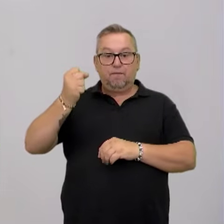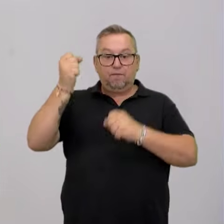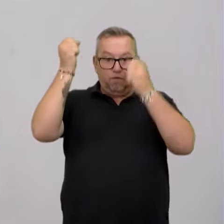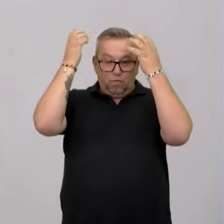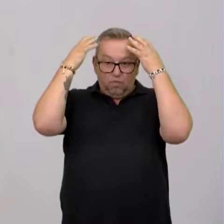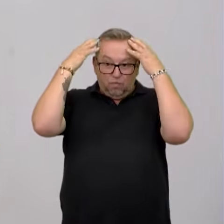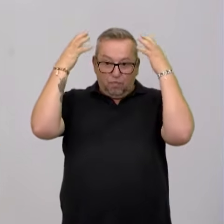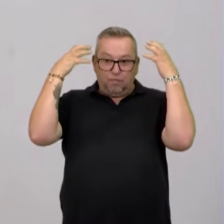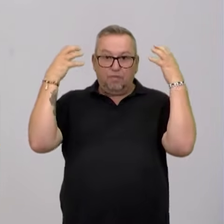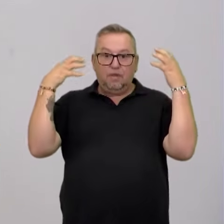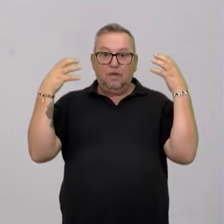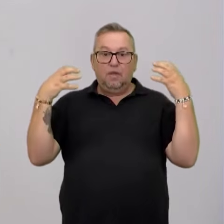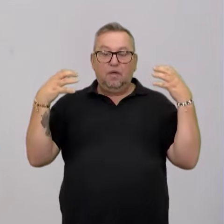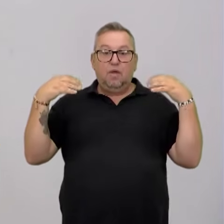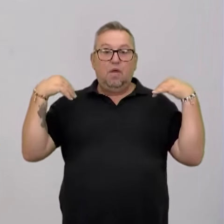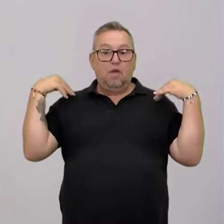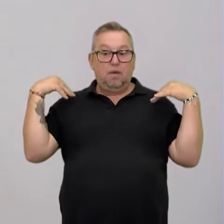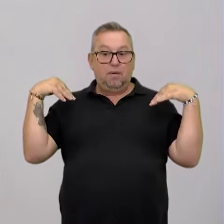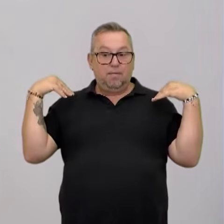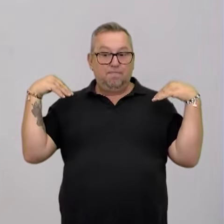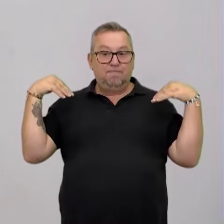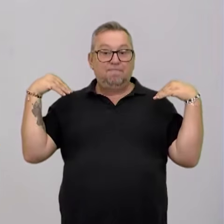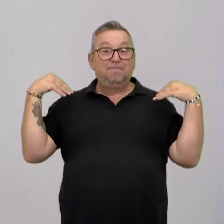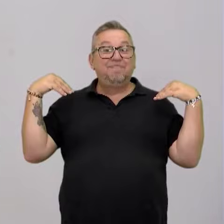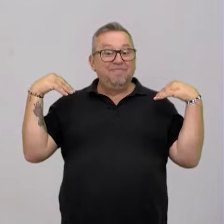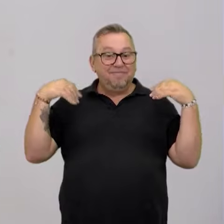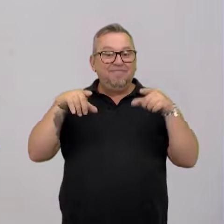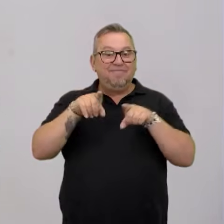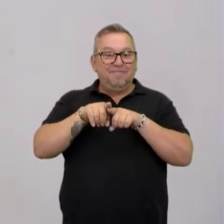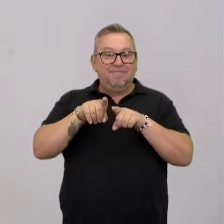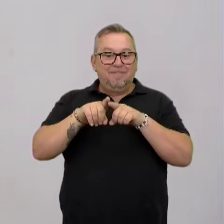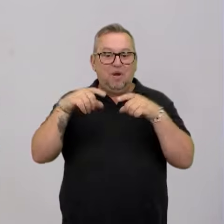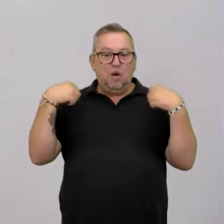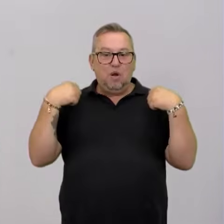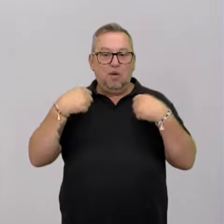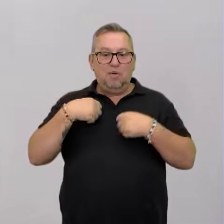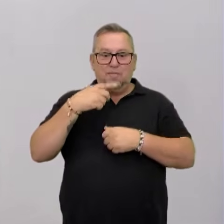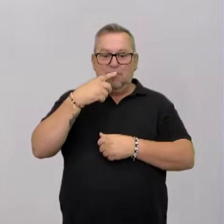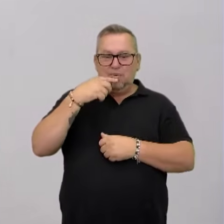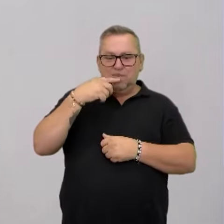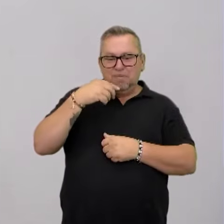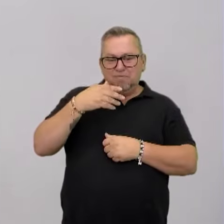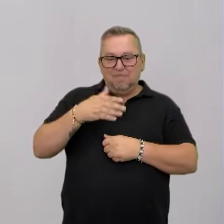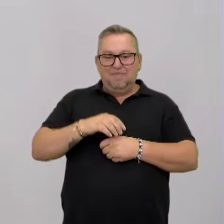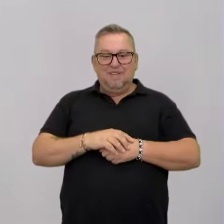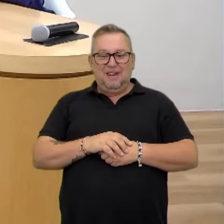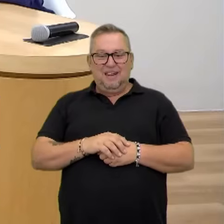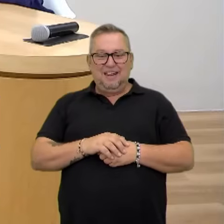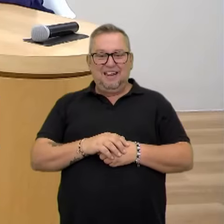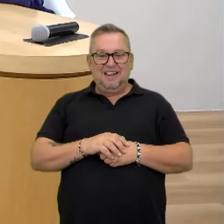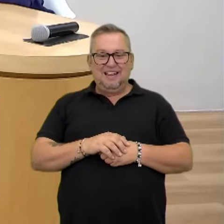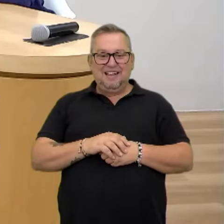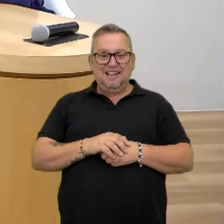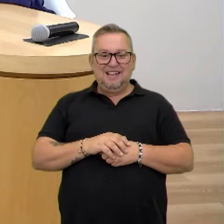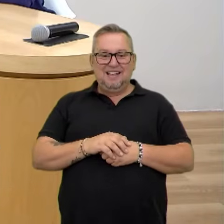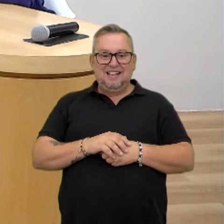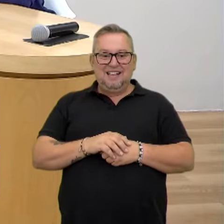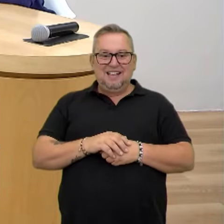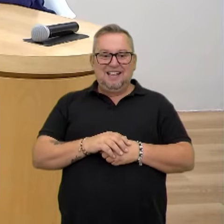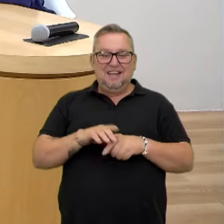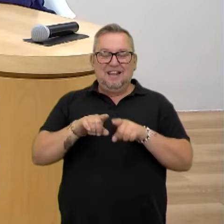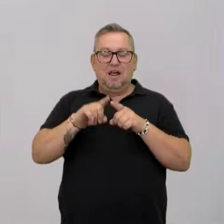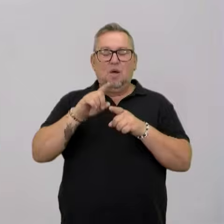também é encaracolado, na altura do ombro. Tá aqui com as luzes saindo. Ela é meio loira, né? É, um